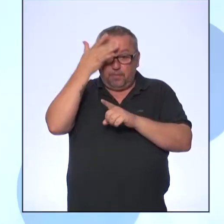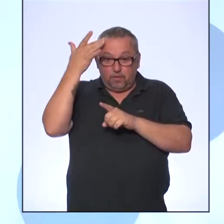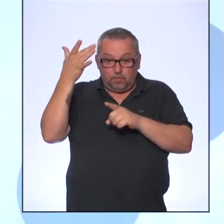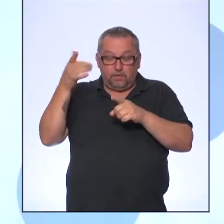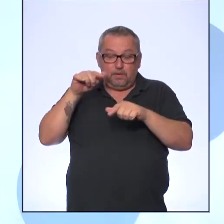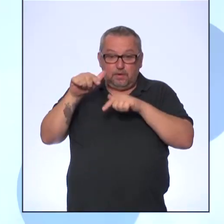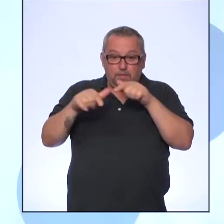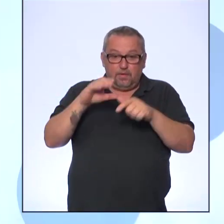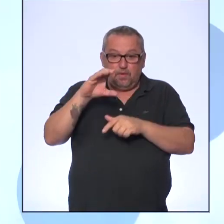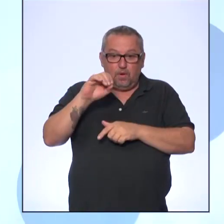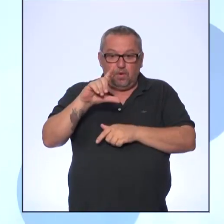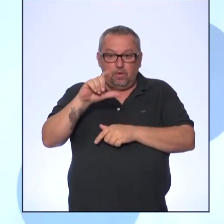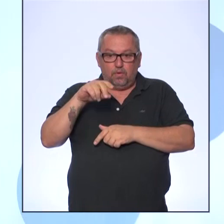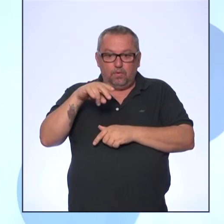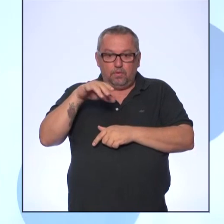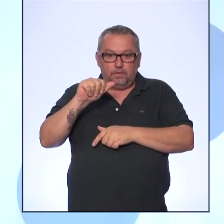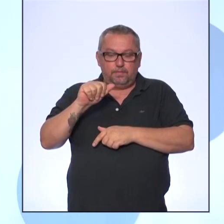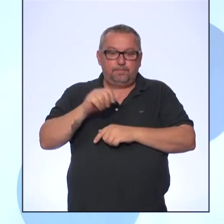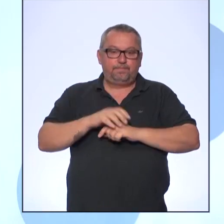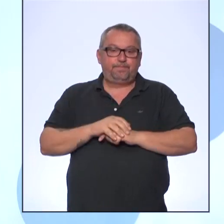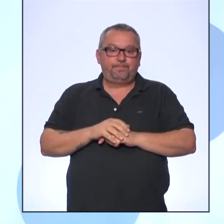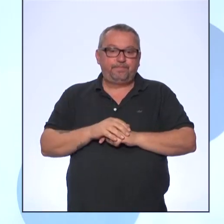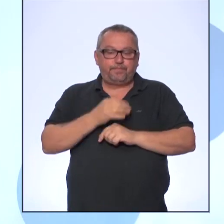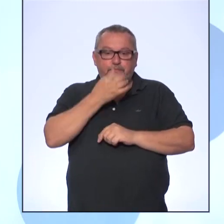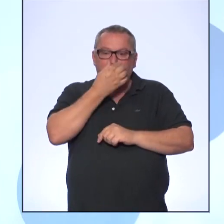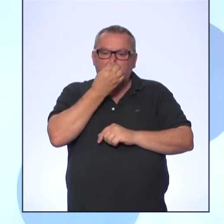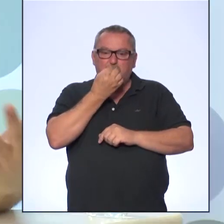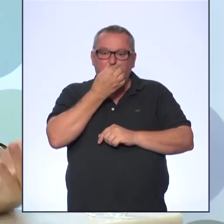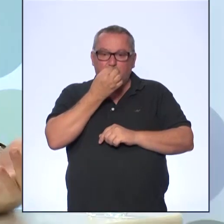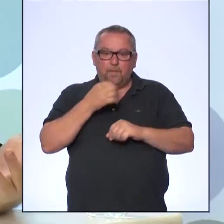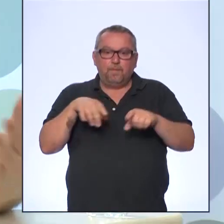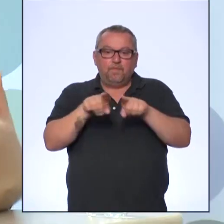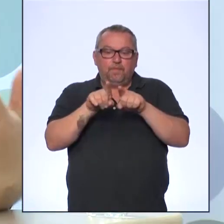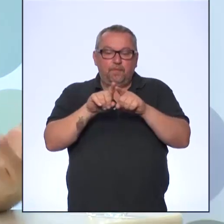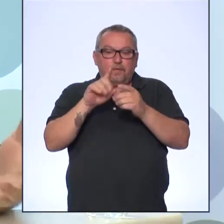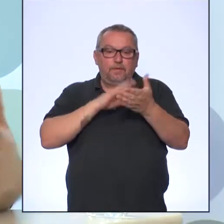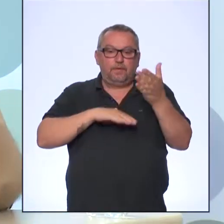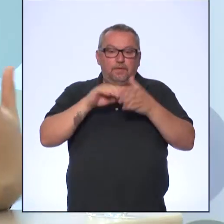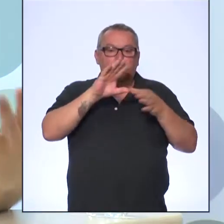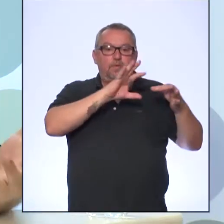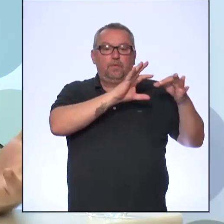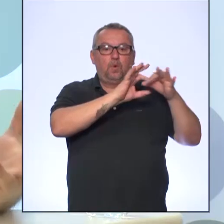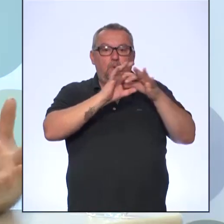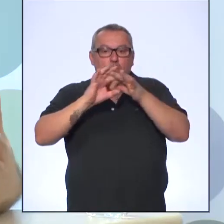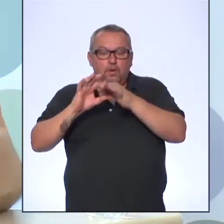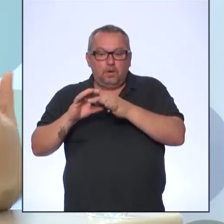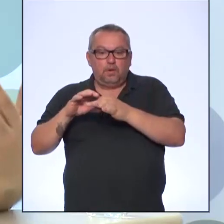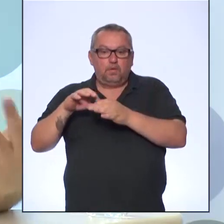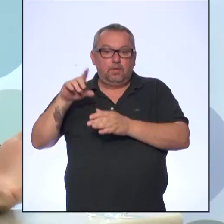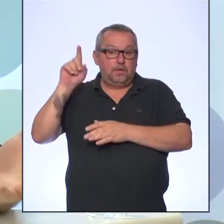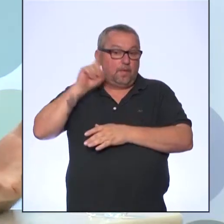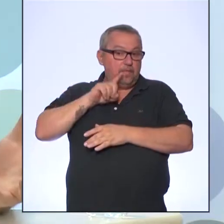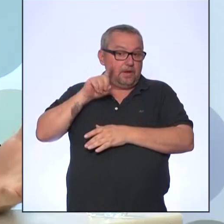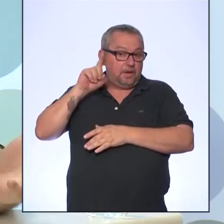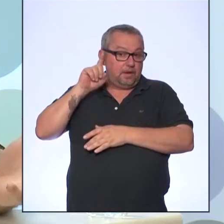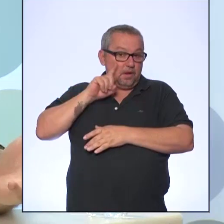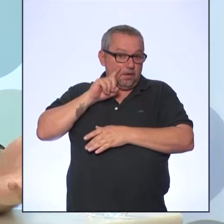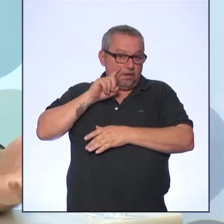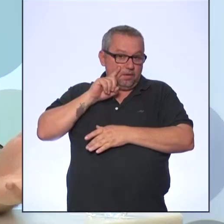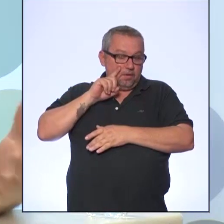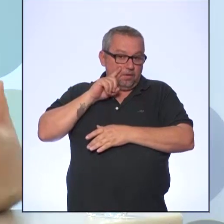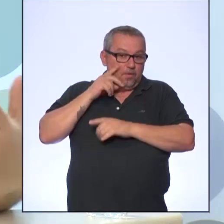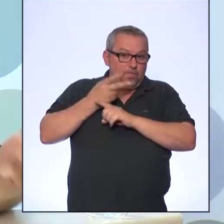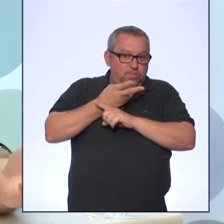agora estavam buscando a sua independência. Em meio a um contexto em que os americanos buscavam a